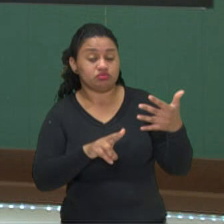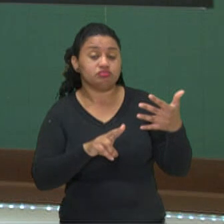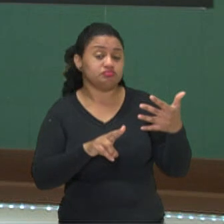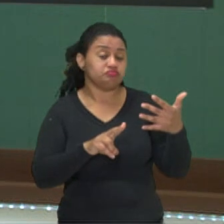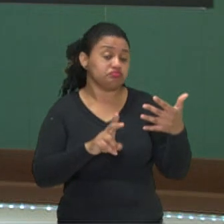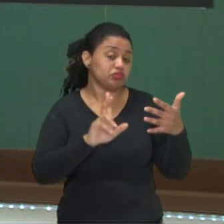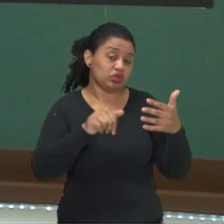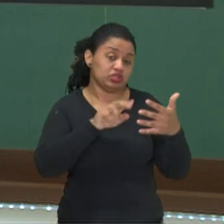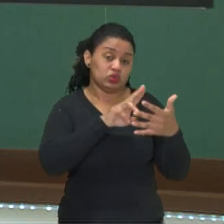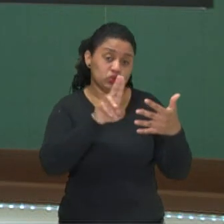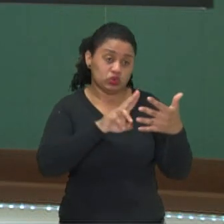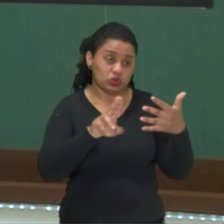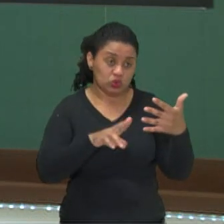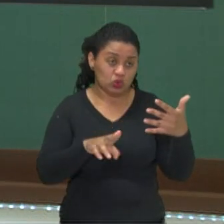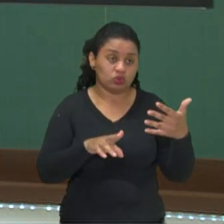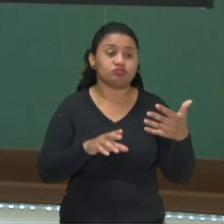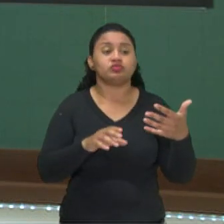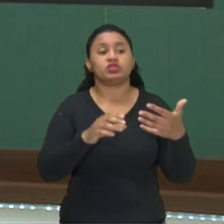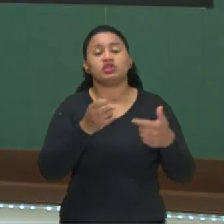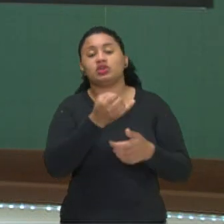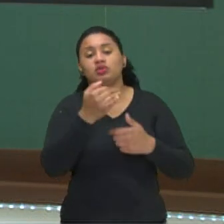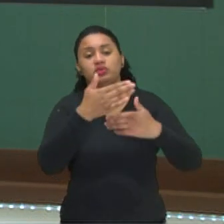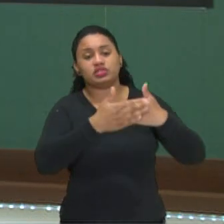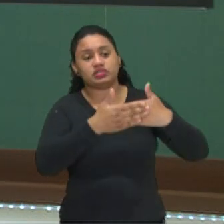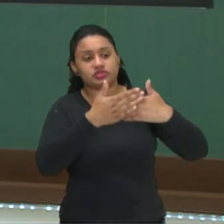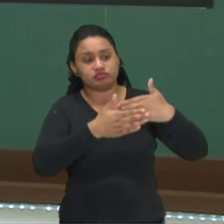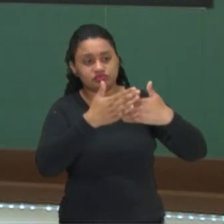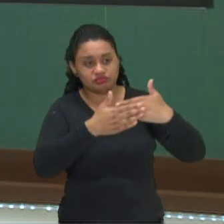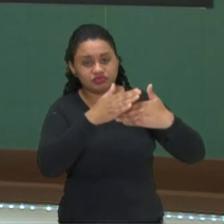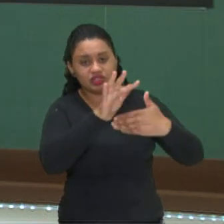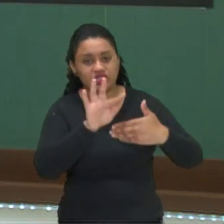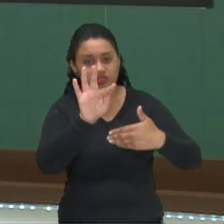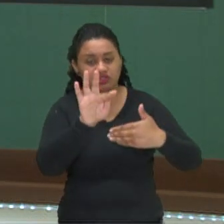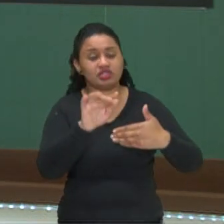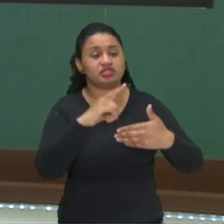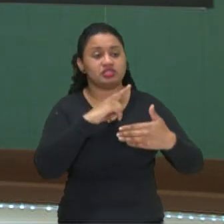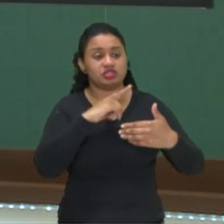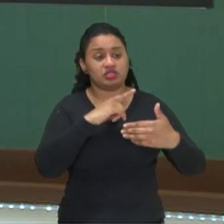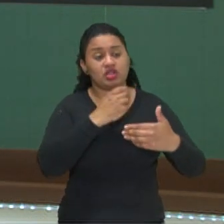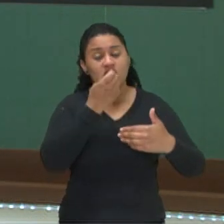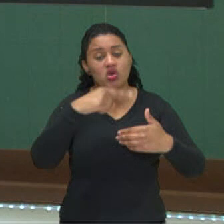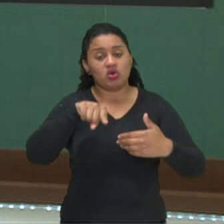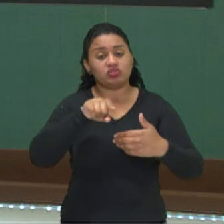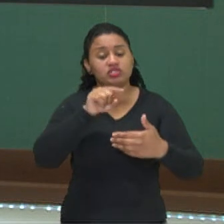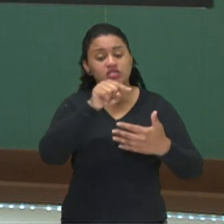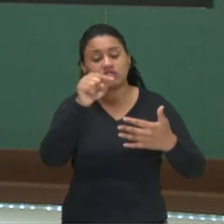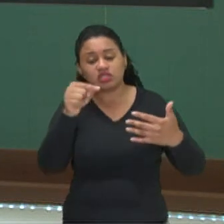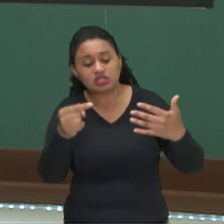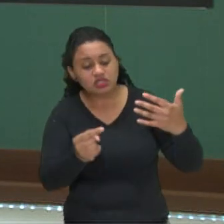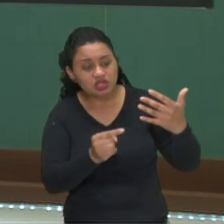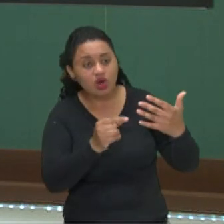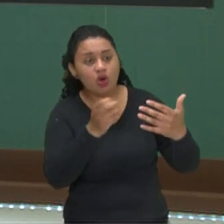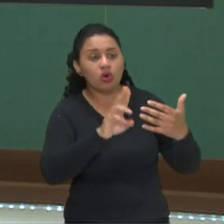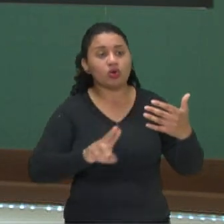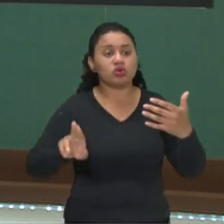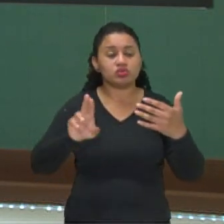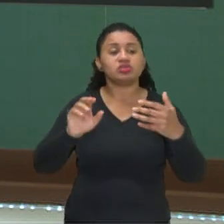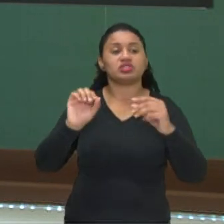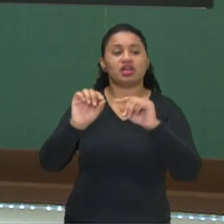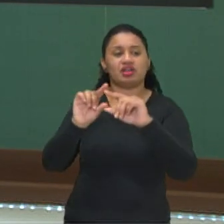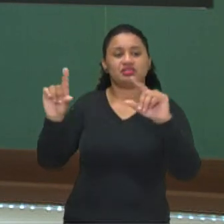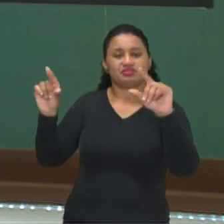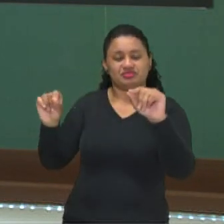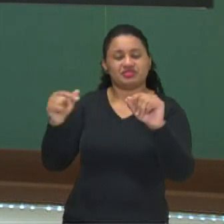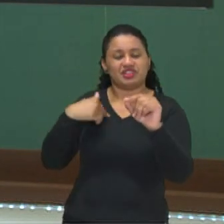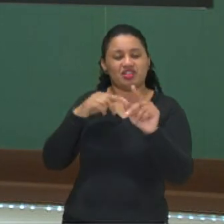nome dele, né? O número de faces. Daí vocês vão ou contar ou utilizar o que a gente